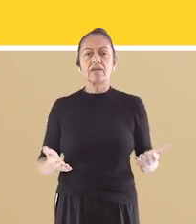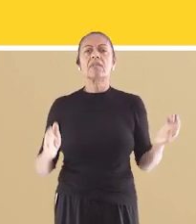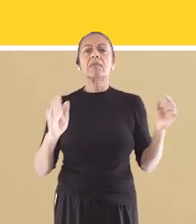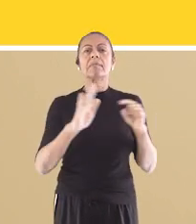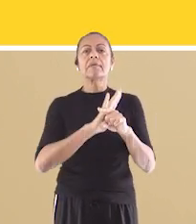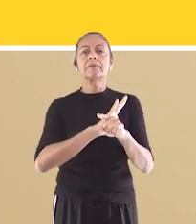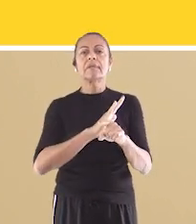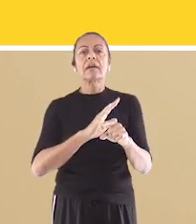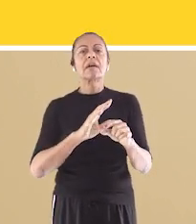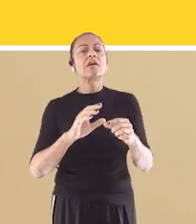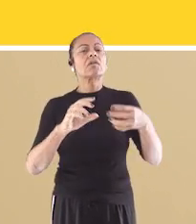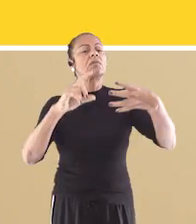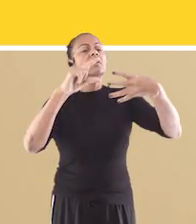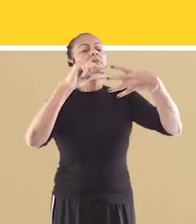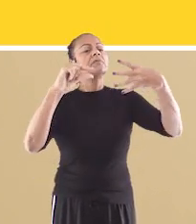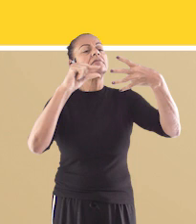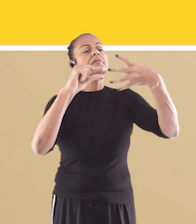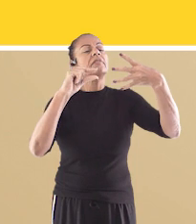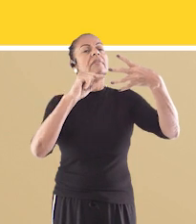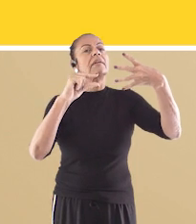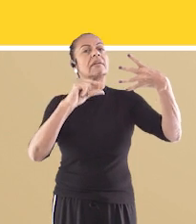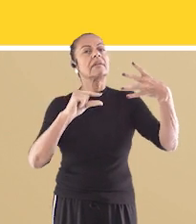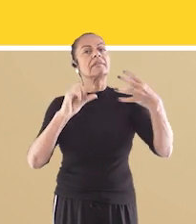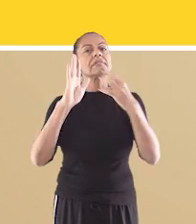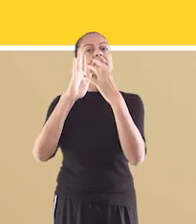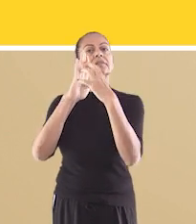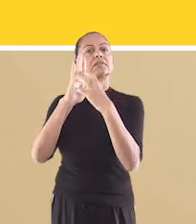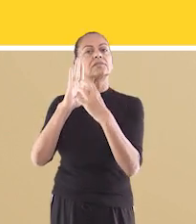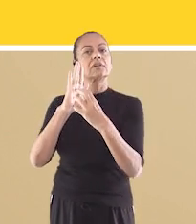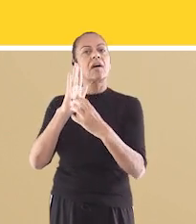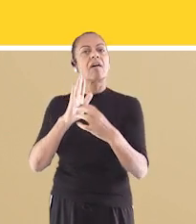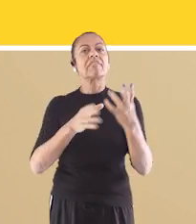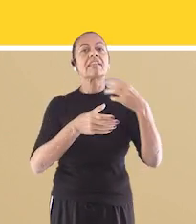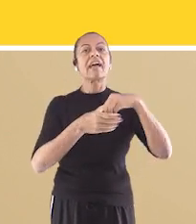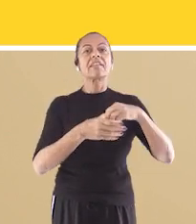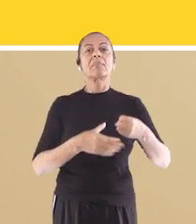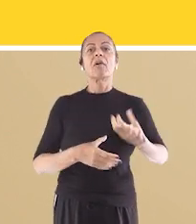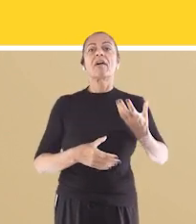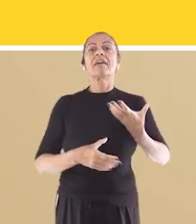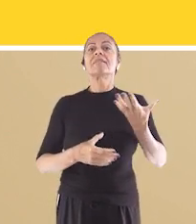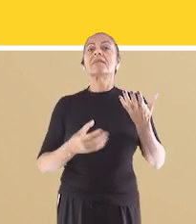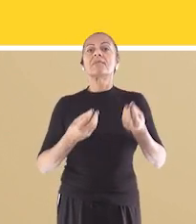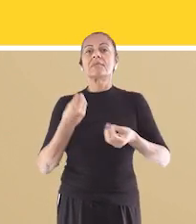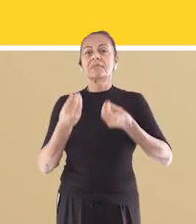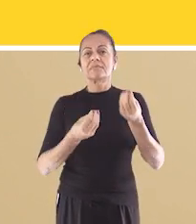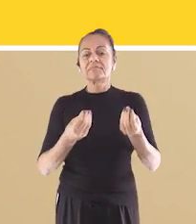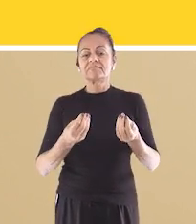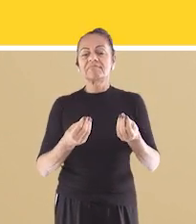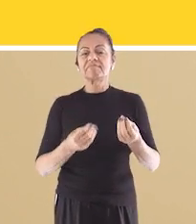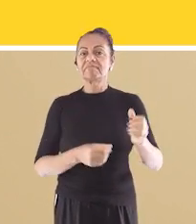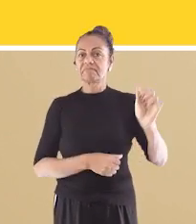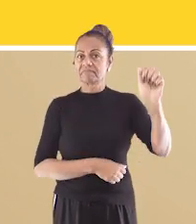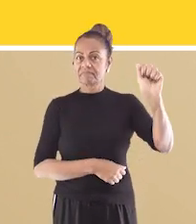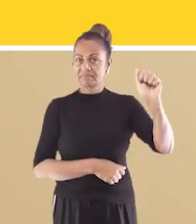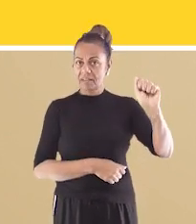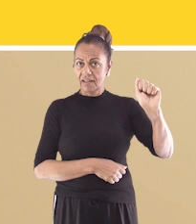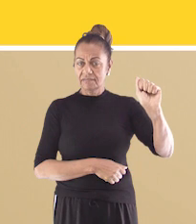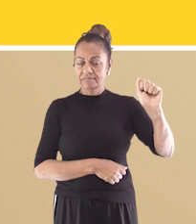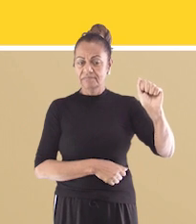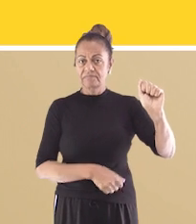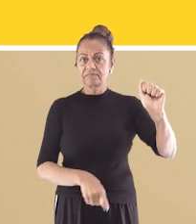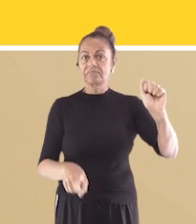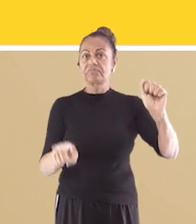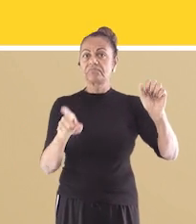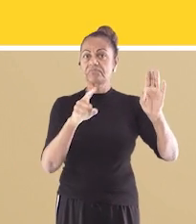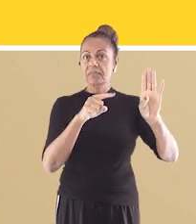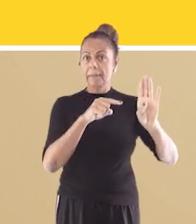nossa pergunta. Quantos versos e estrofes possuem o poema? Letra A. 6